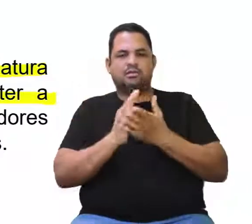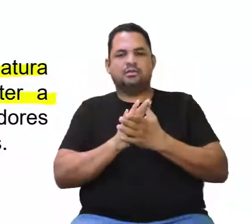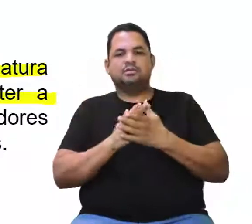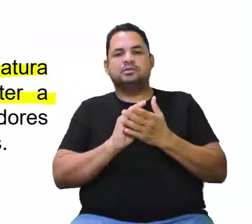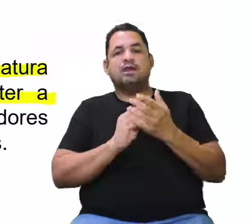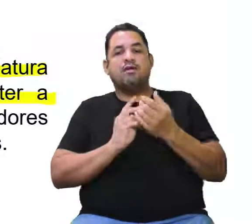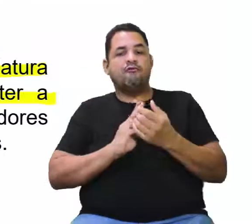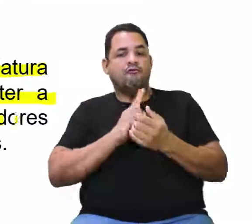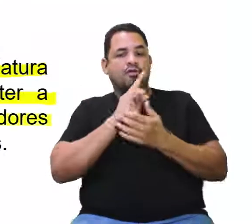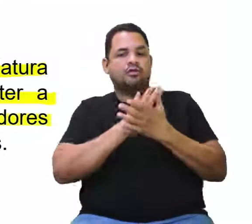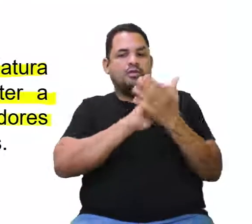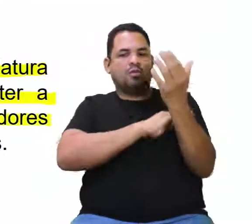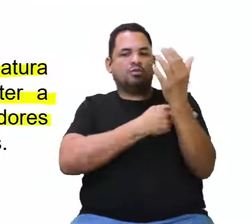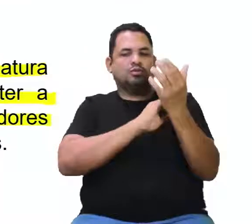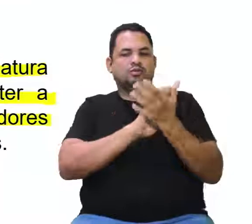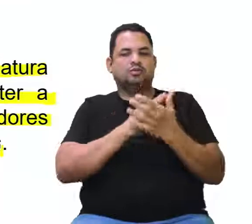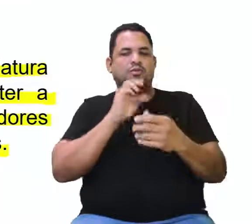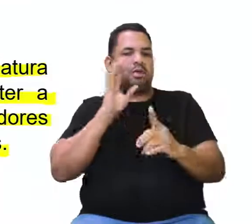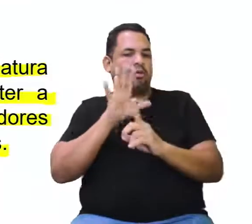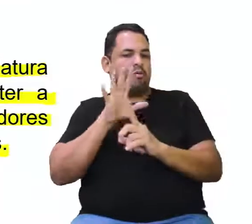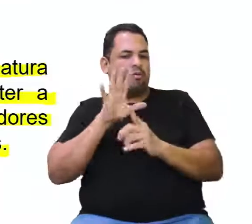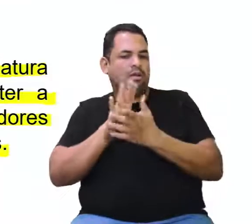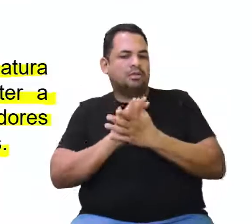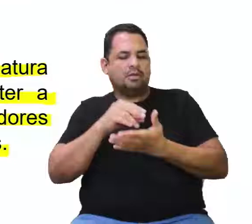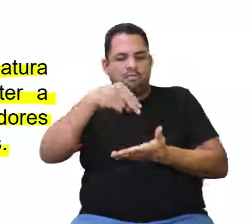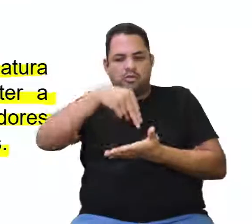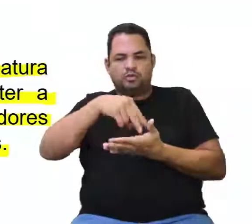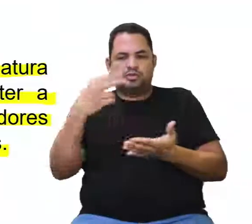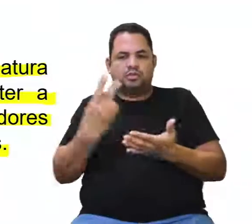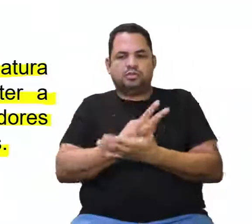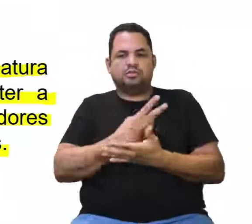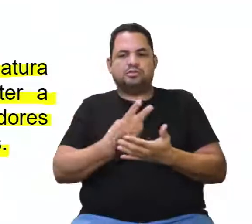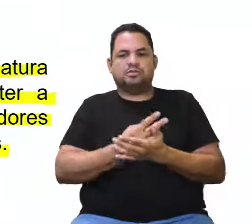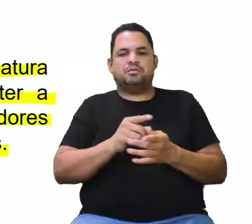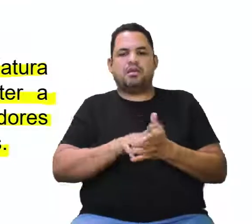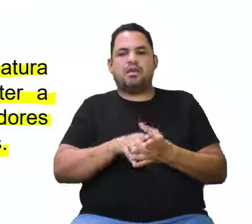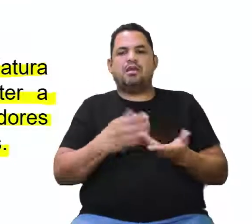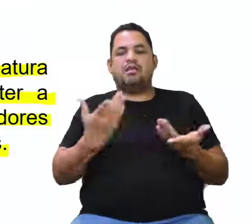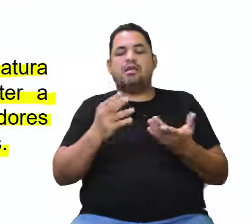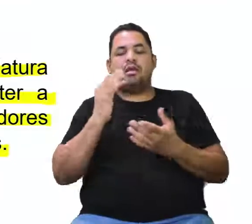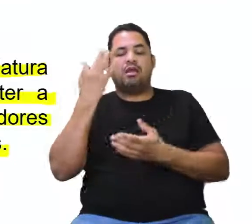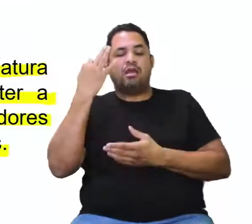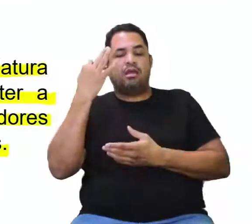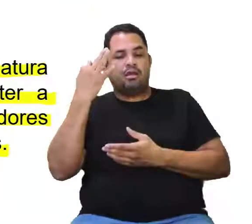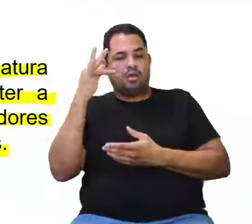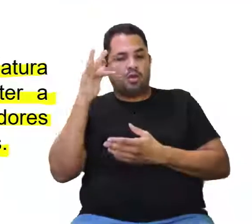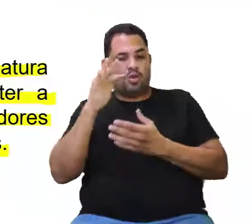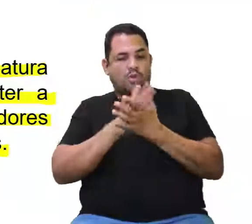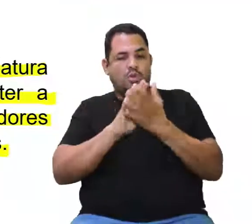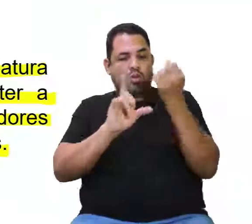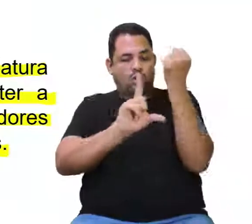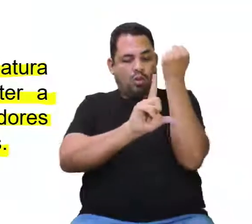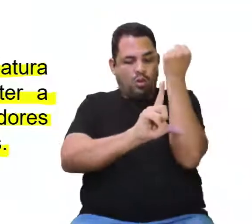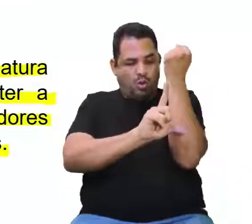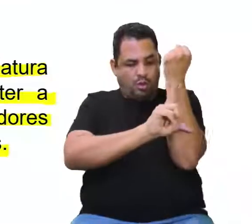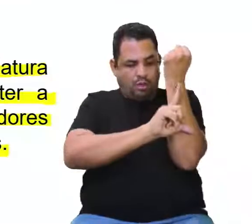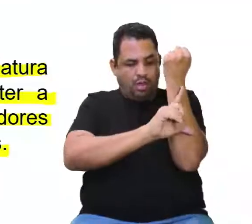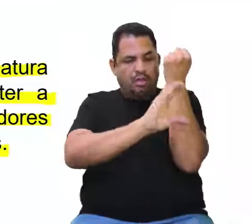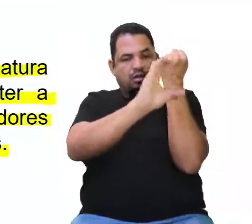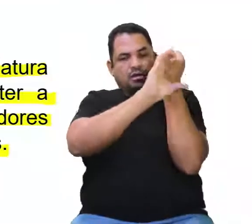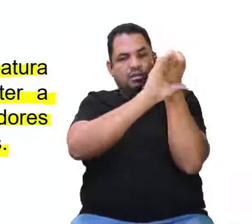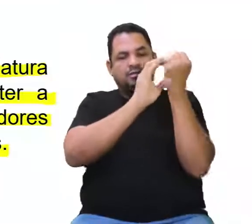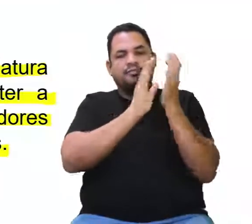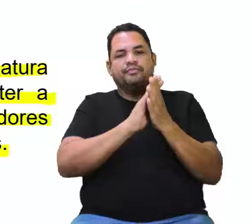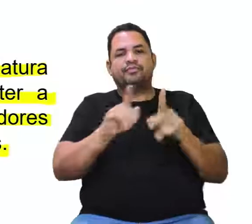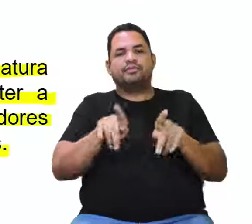má postura e nas dores lombares e cervicais. Então, é uma boa pedida. Se a gente for observar, as duas têm contribuições semelhantes.